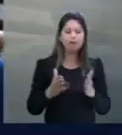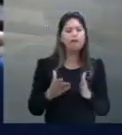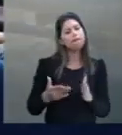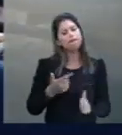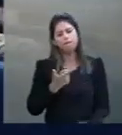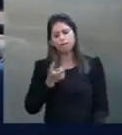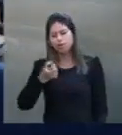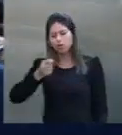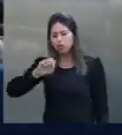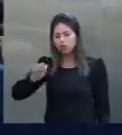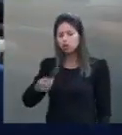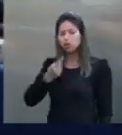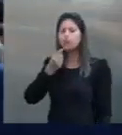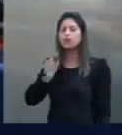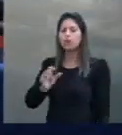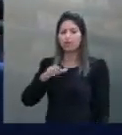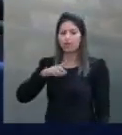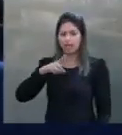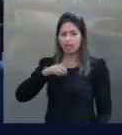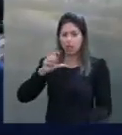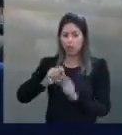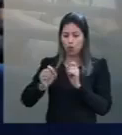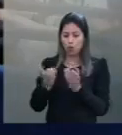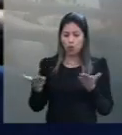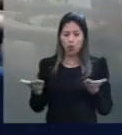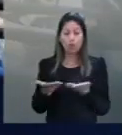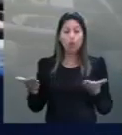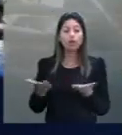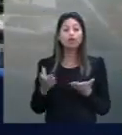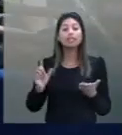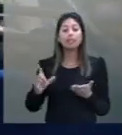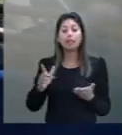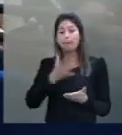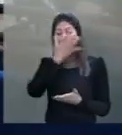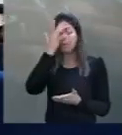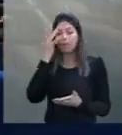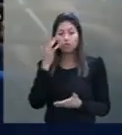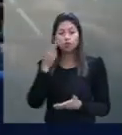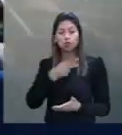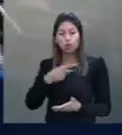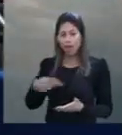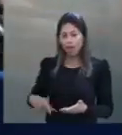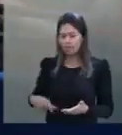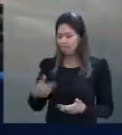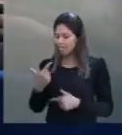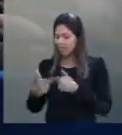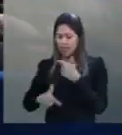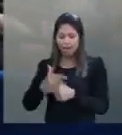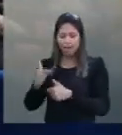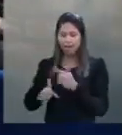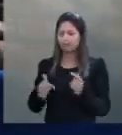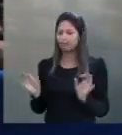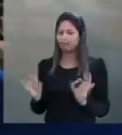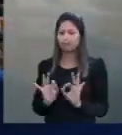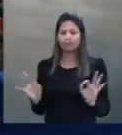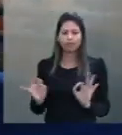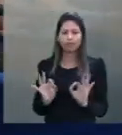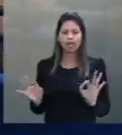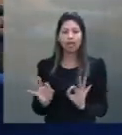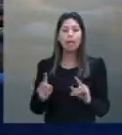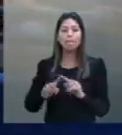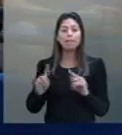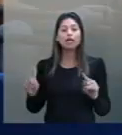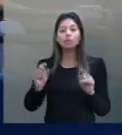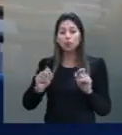que temos hoje entre desempregados, desalentados e com força de trabalho subutilizada. A